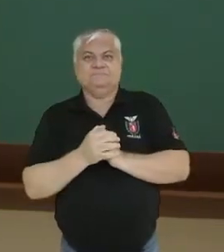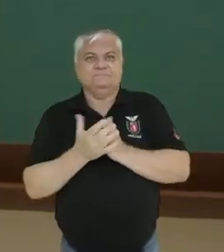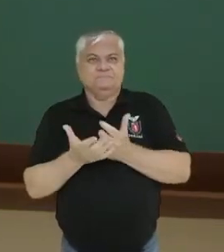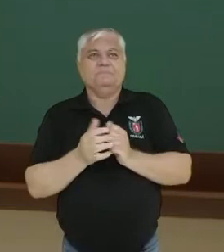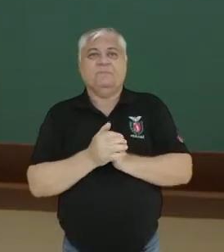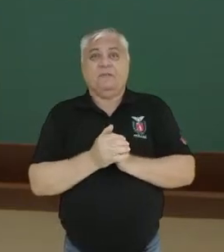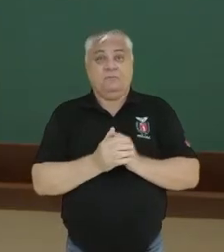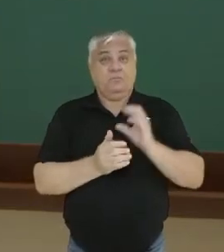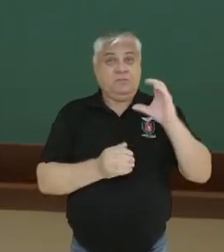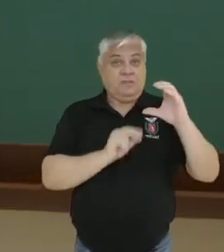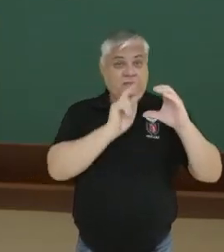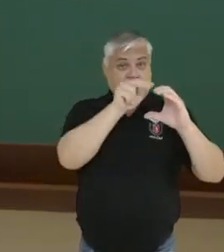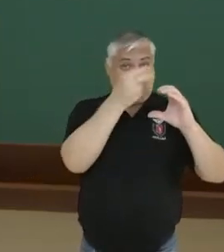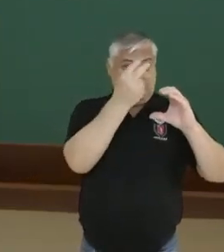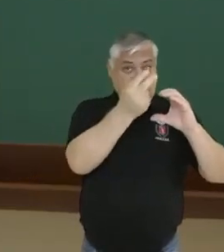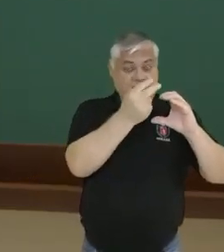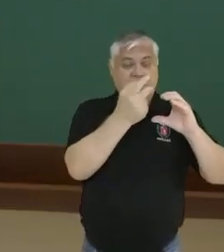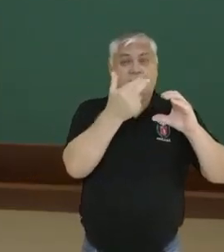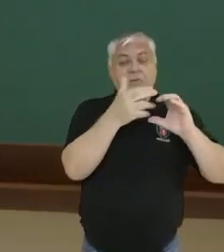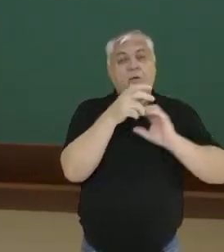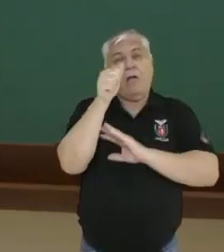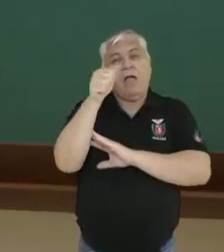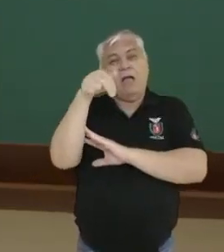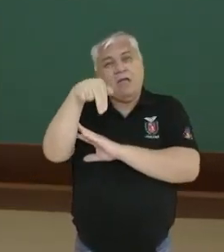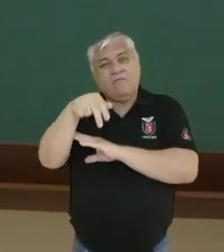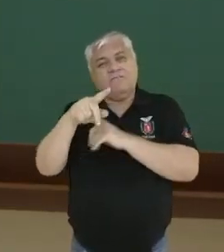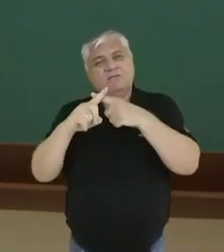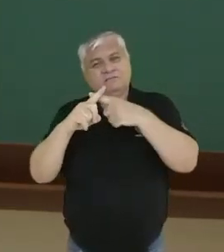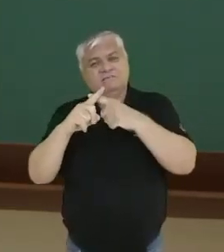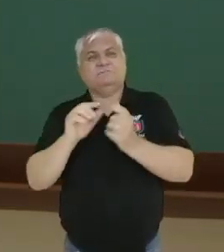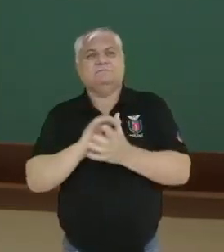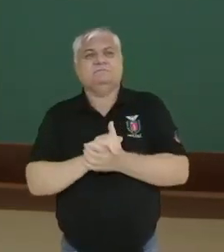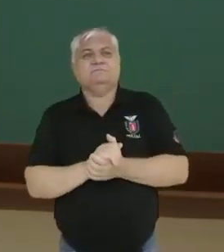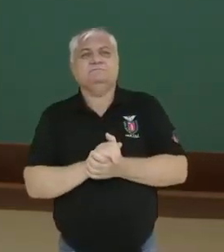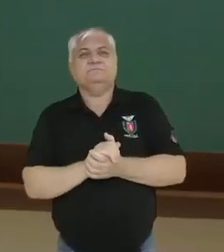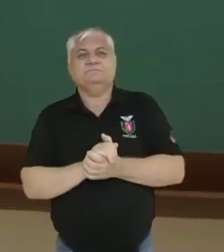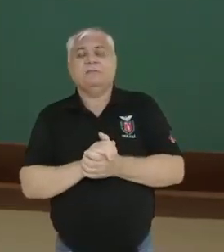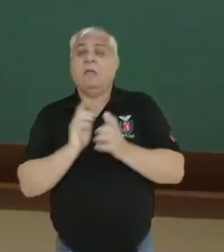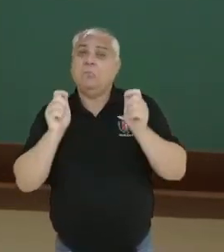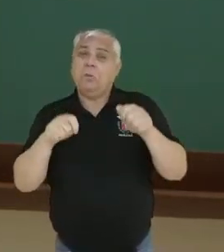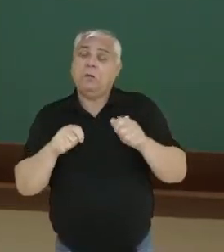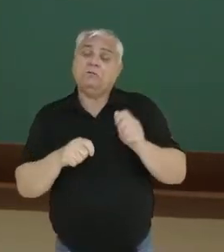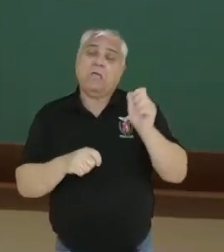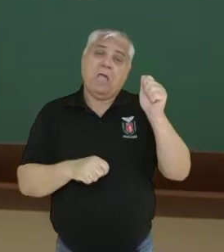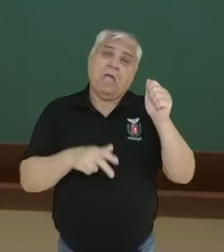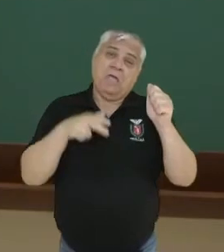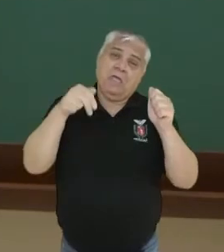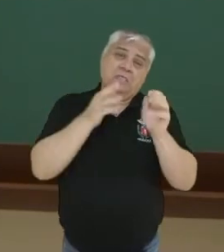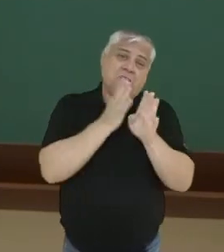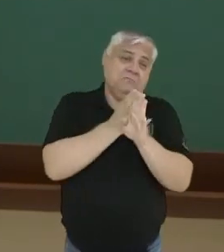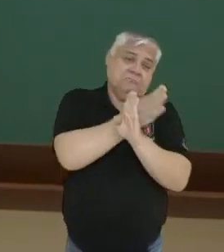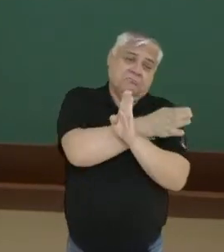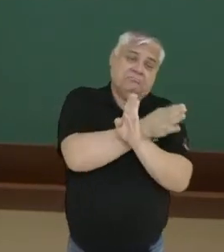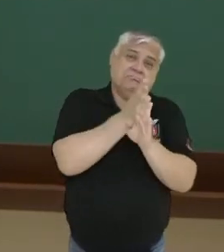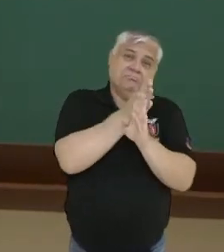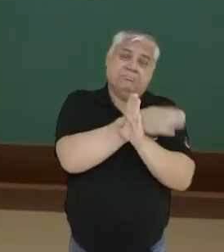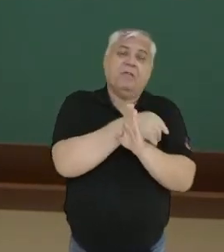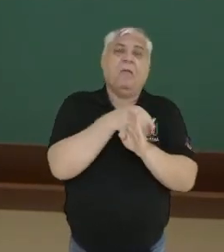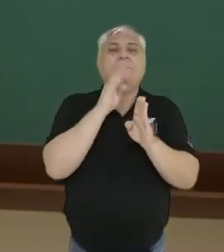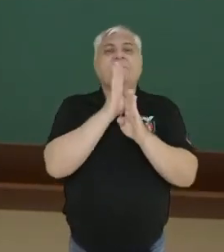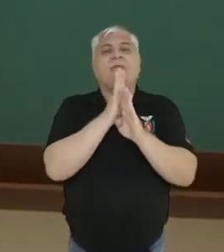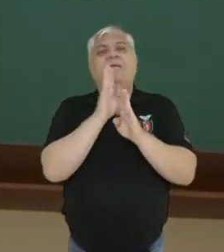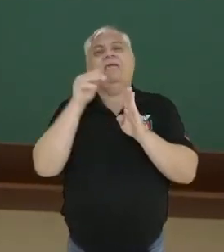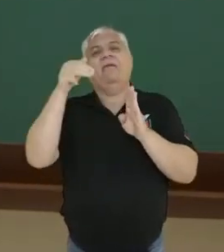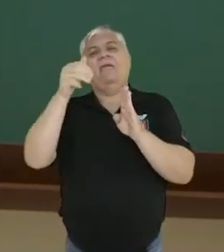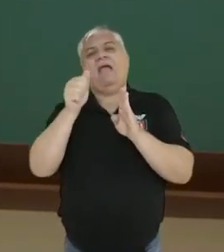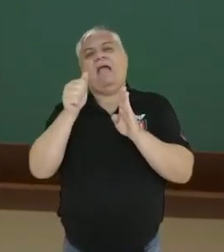certo? A projeção do lado desse cateto. Então tanto faz se é o cateto C, a projeção N, que é do lado dele, se for o cateto B, é a